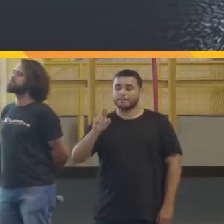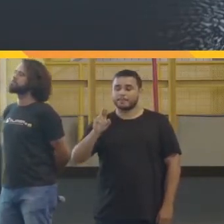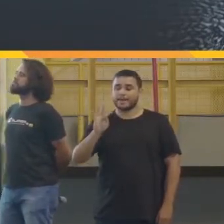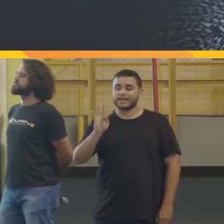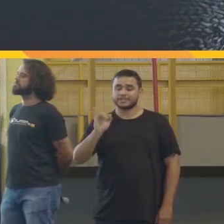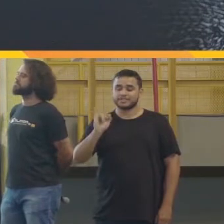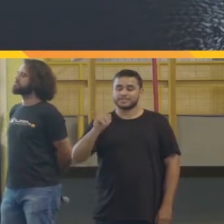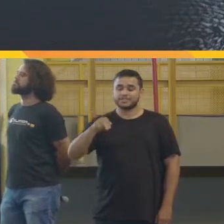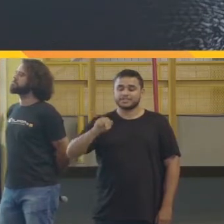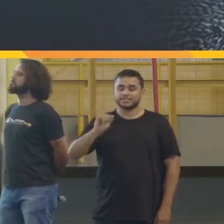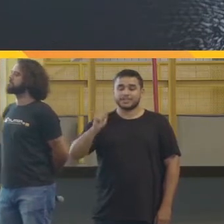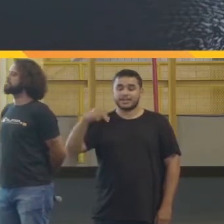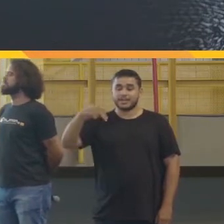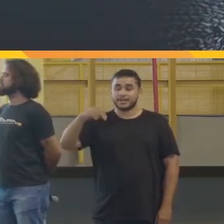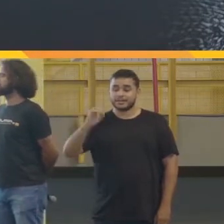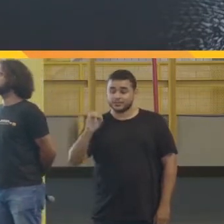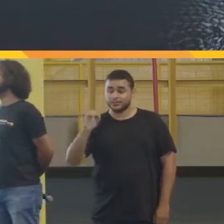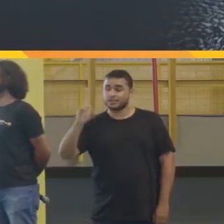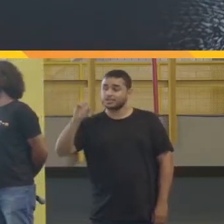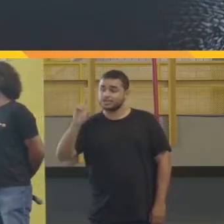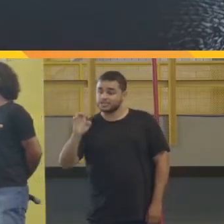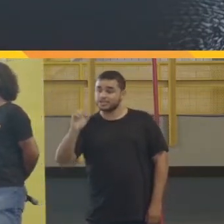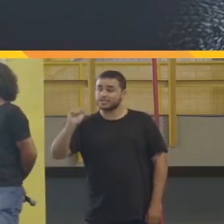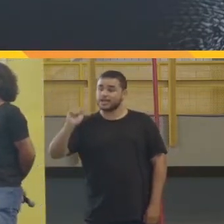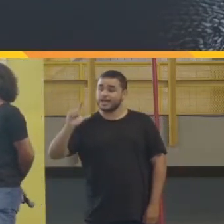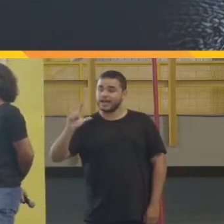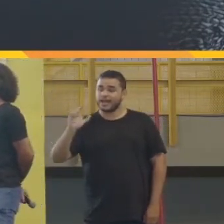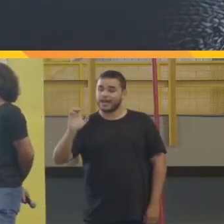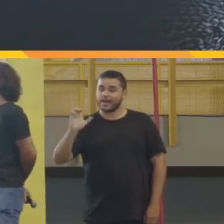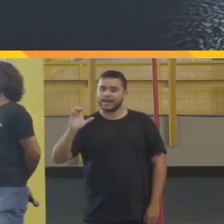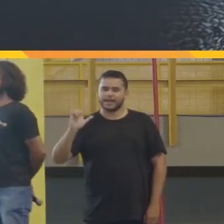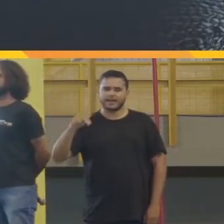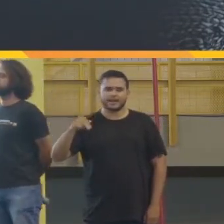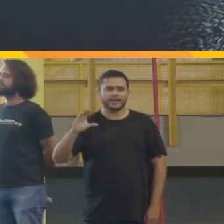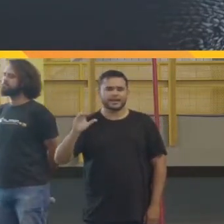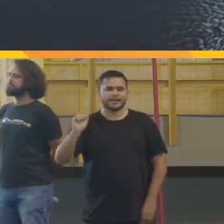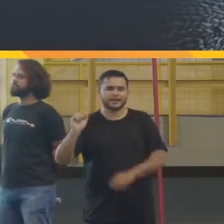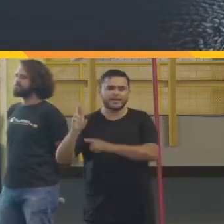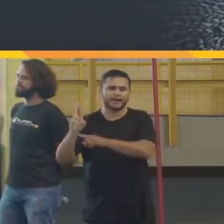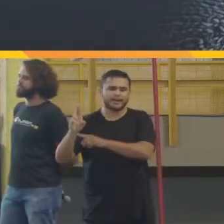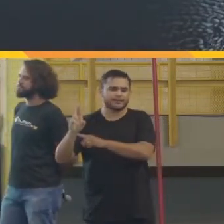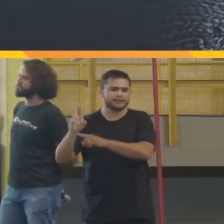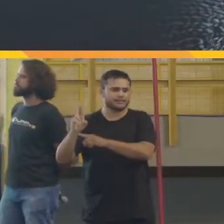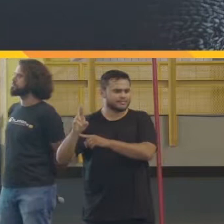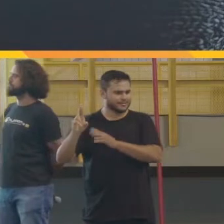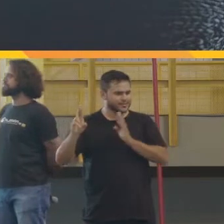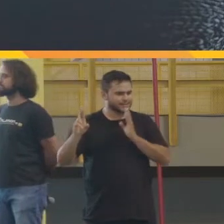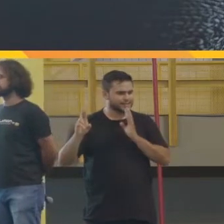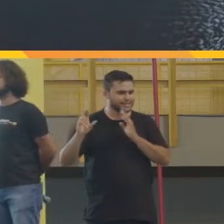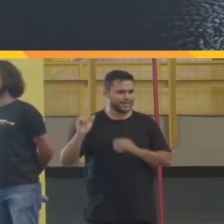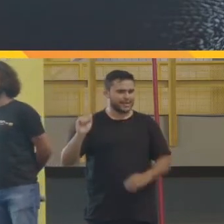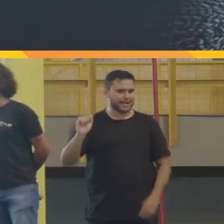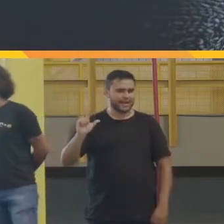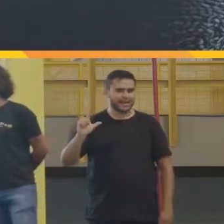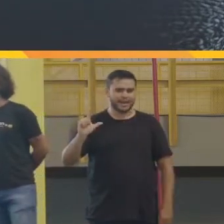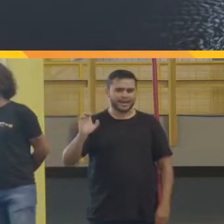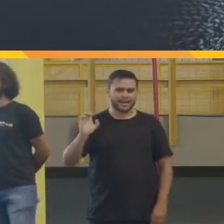Martiniano de Alencar. Esse nome lembra alguma coisa para